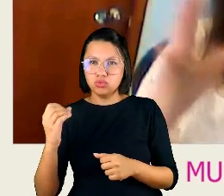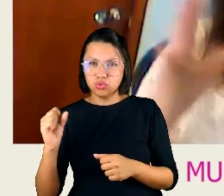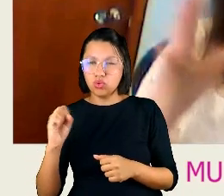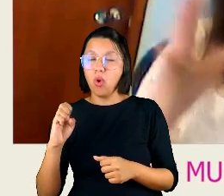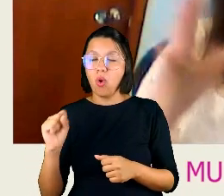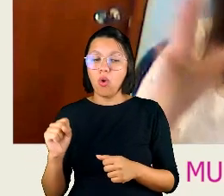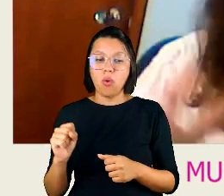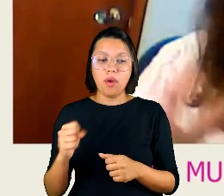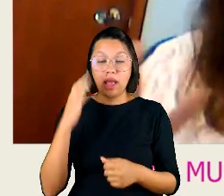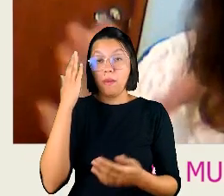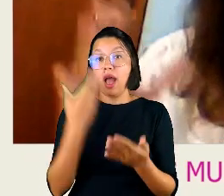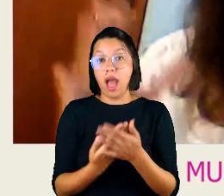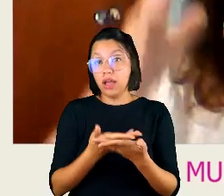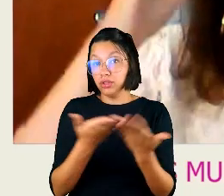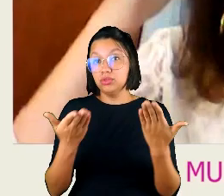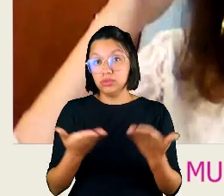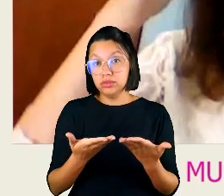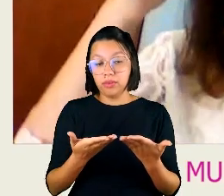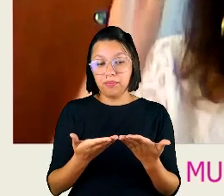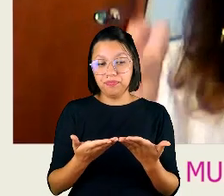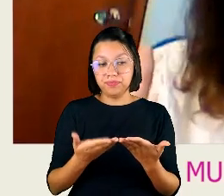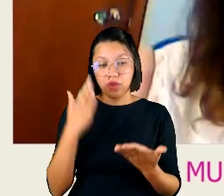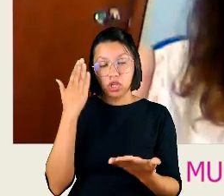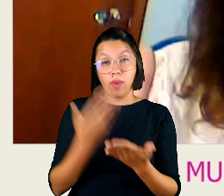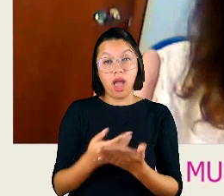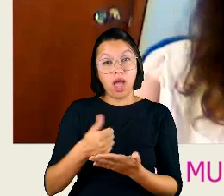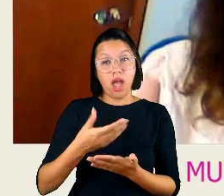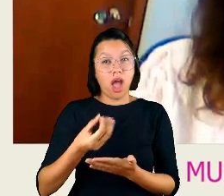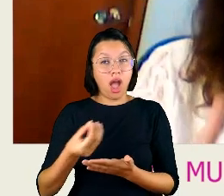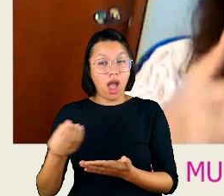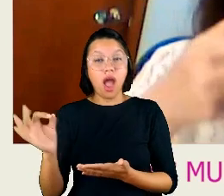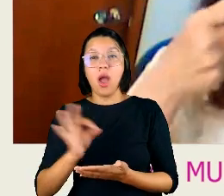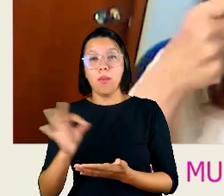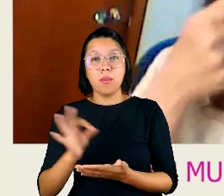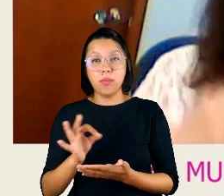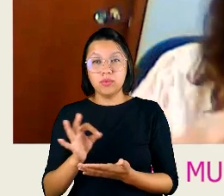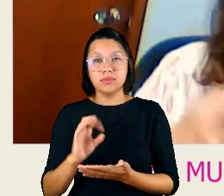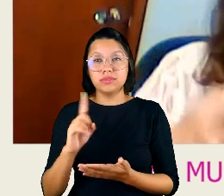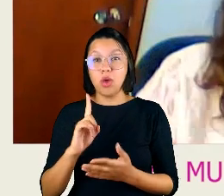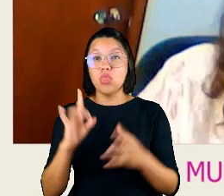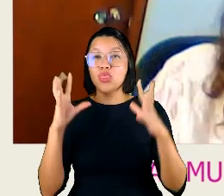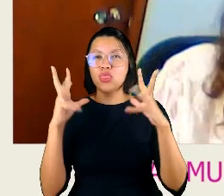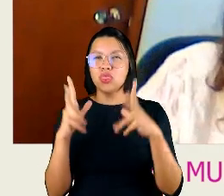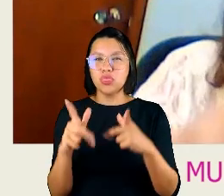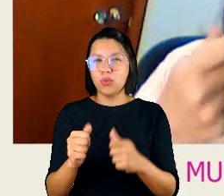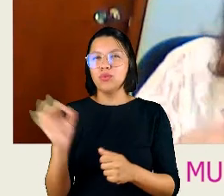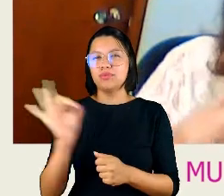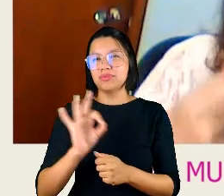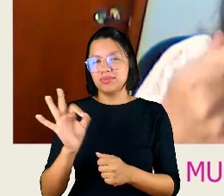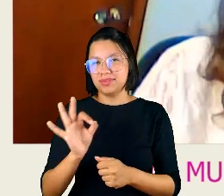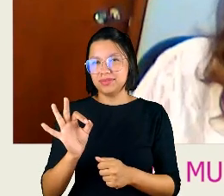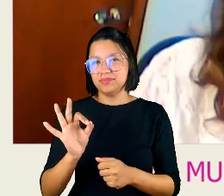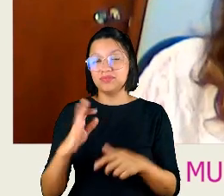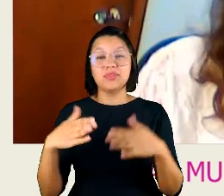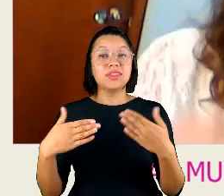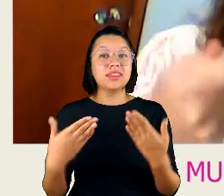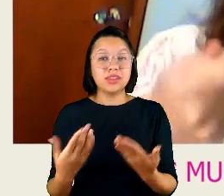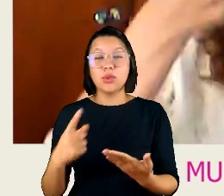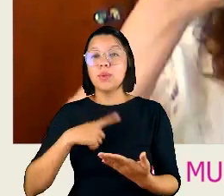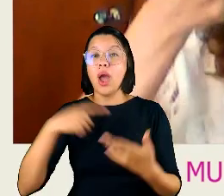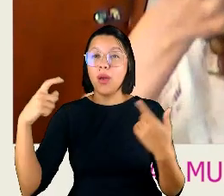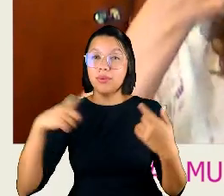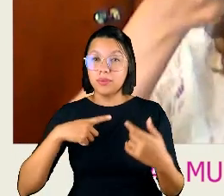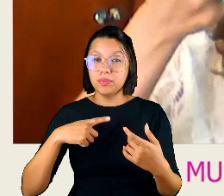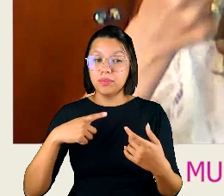nisso 100%, eu acredito nisso tudo por cento. Então, nós temos que ter que a nossa fala